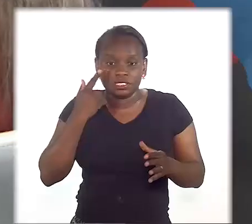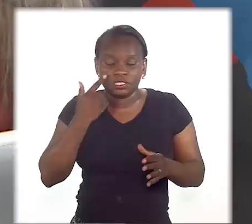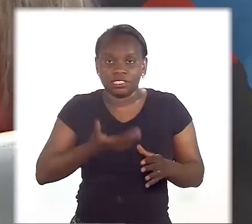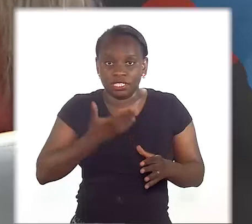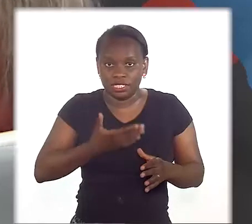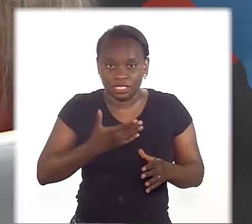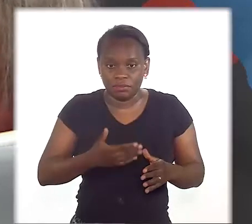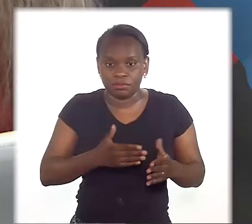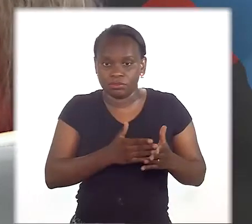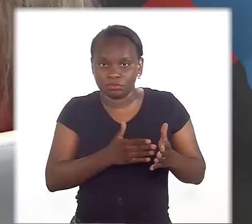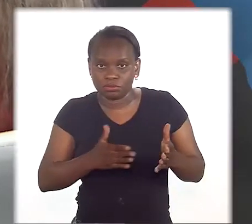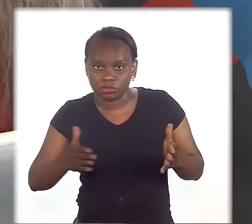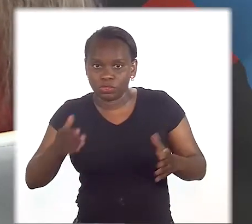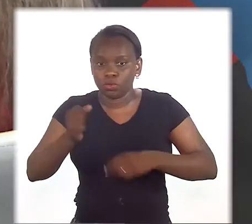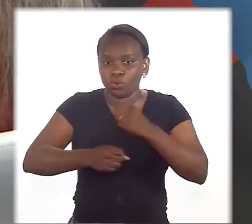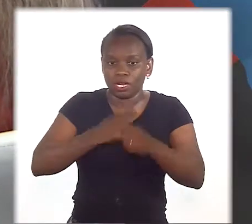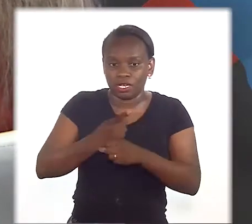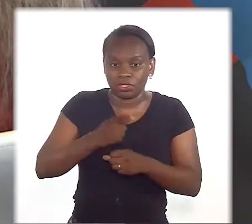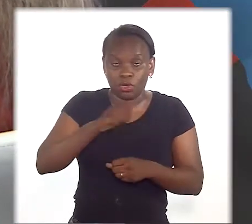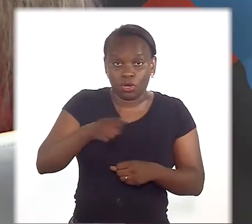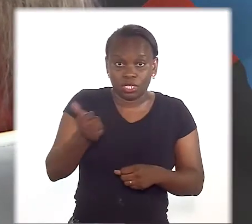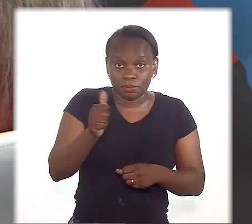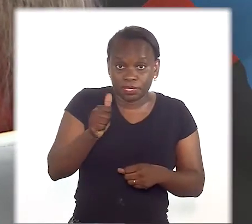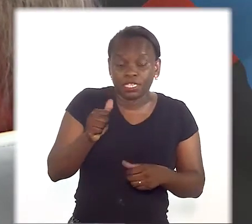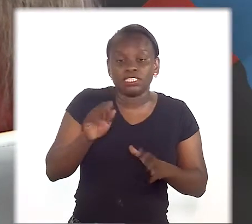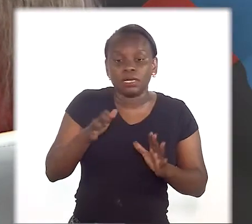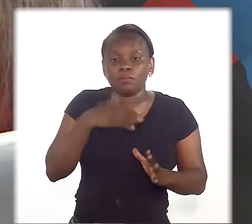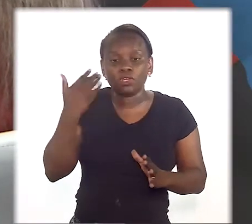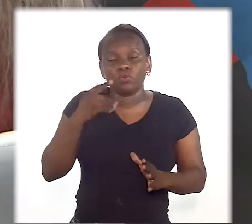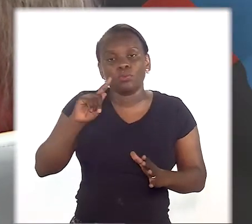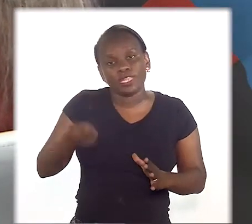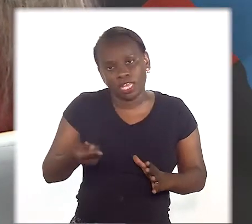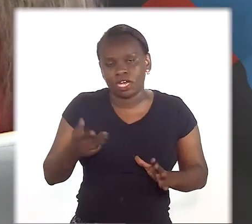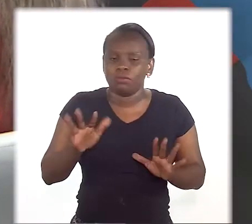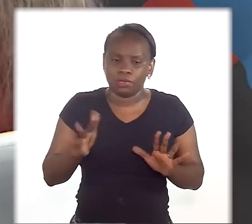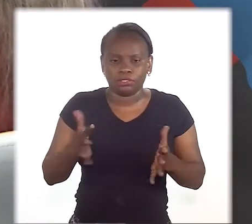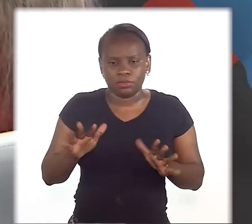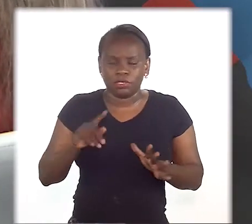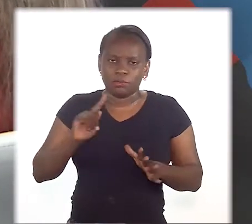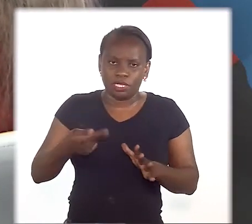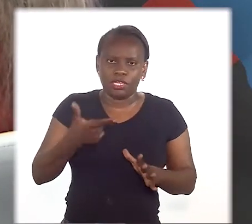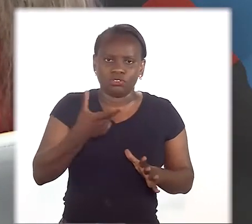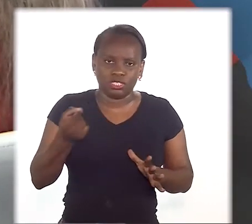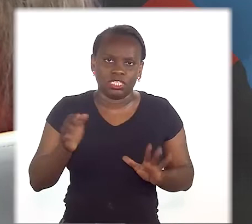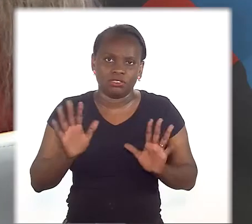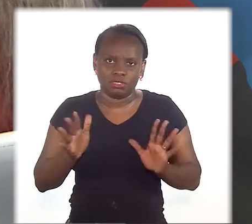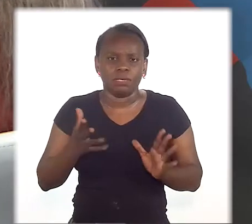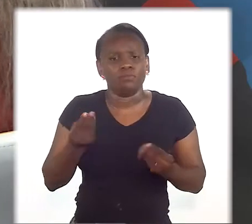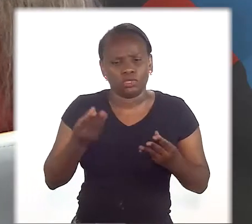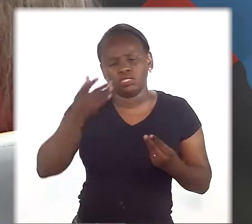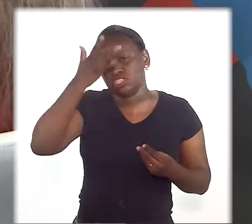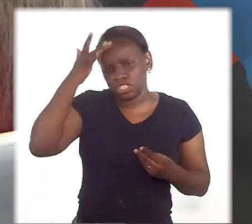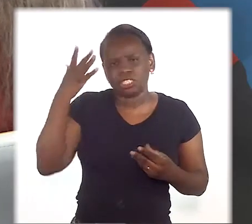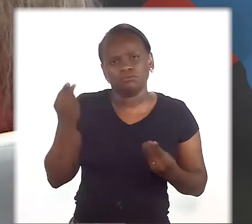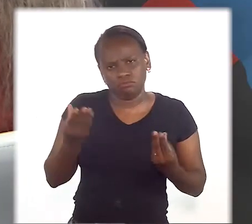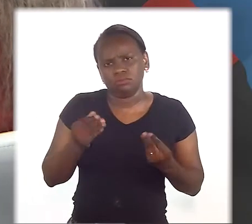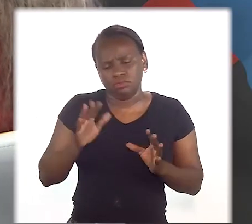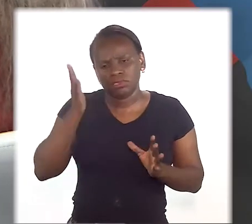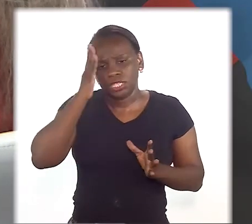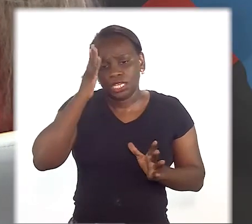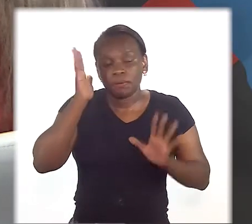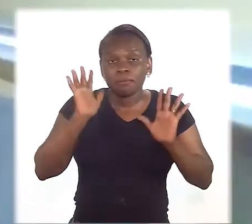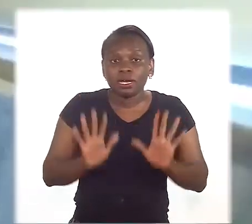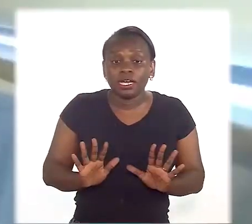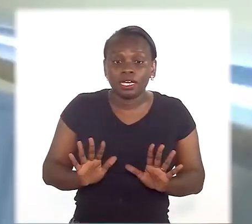em dezembro. Quer dizer, 11 meses nós temos 1 milhão e alguma coisinha, 1,1 milhão, 1,2 milhão. É muita gente,